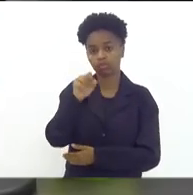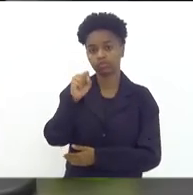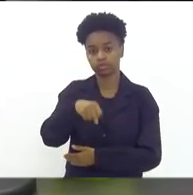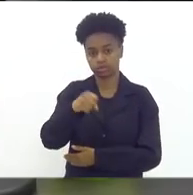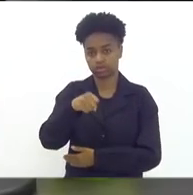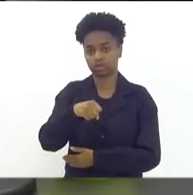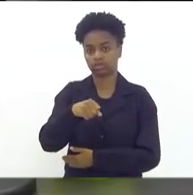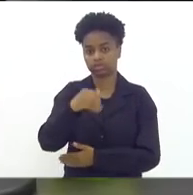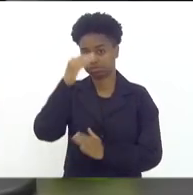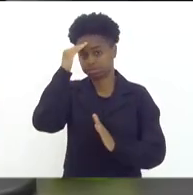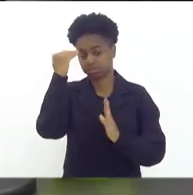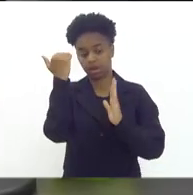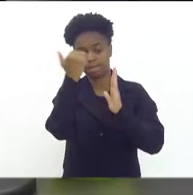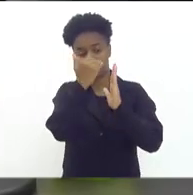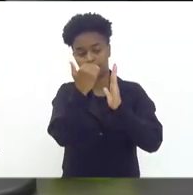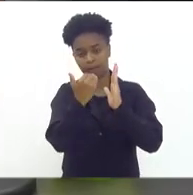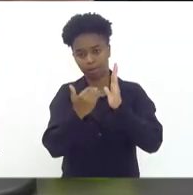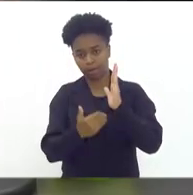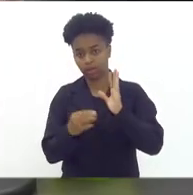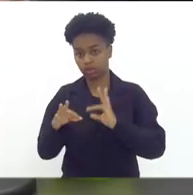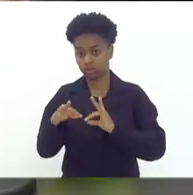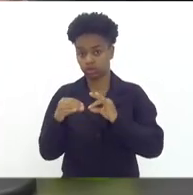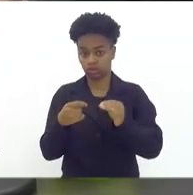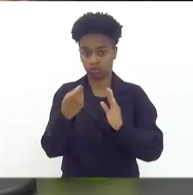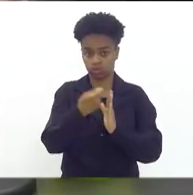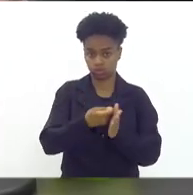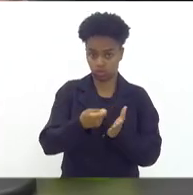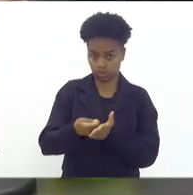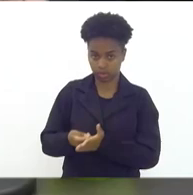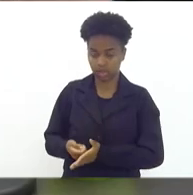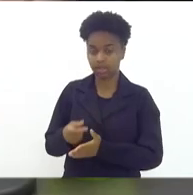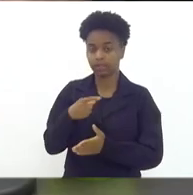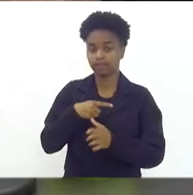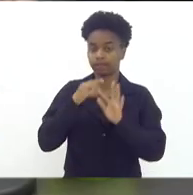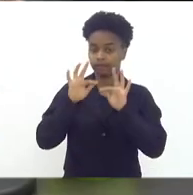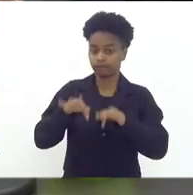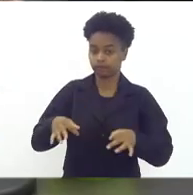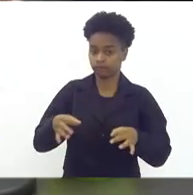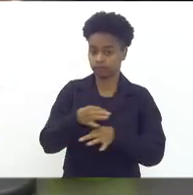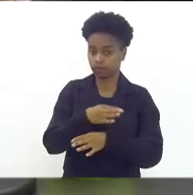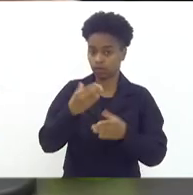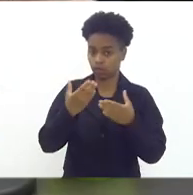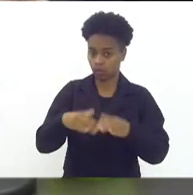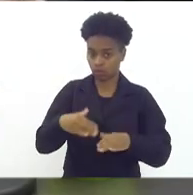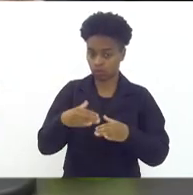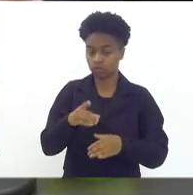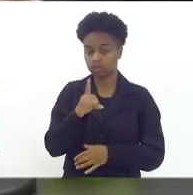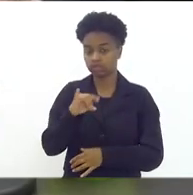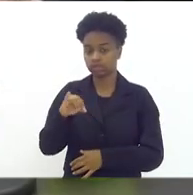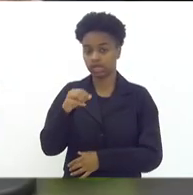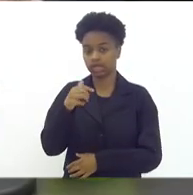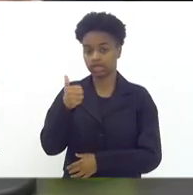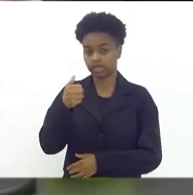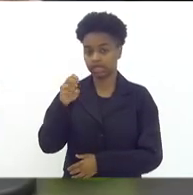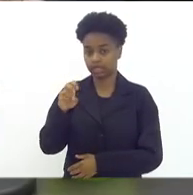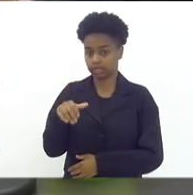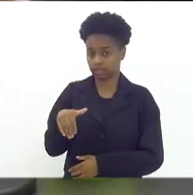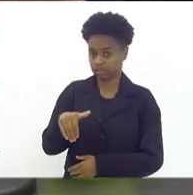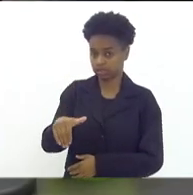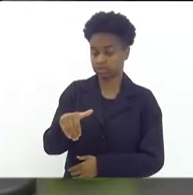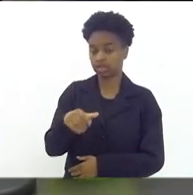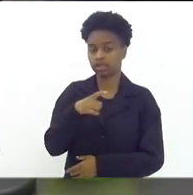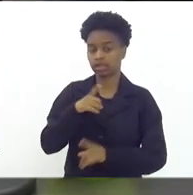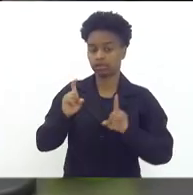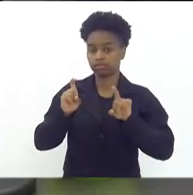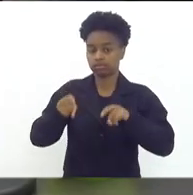cumprir com todas as suas obrigações a gente finalizou um concurso público dia 15 agora os 50 servidores estão tomando